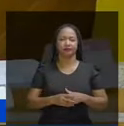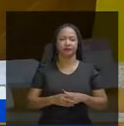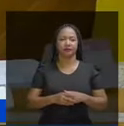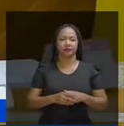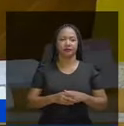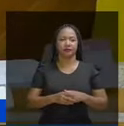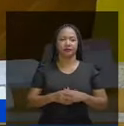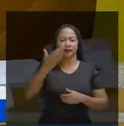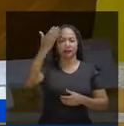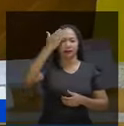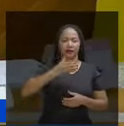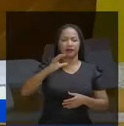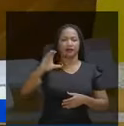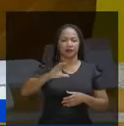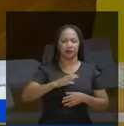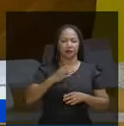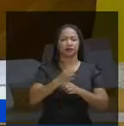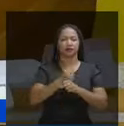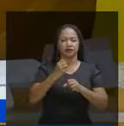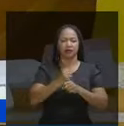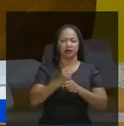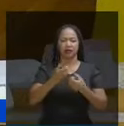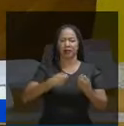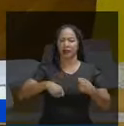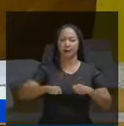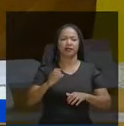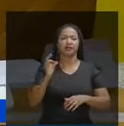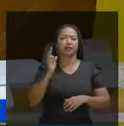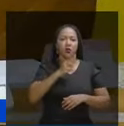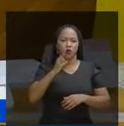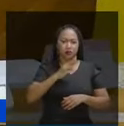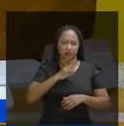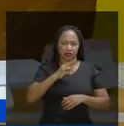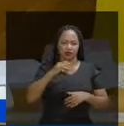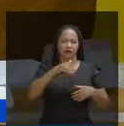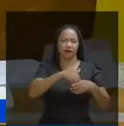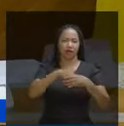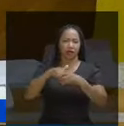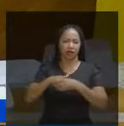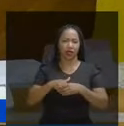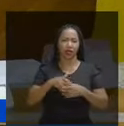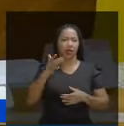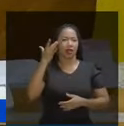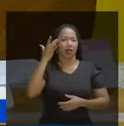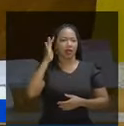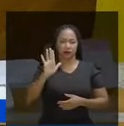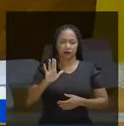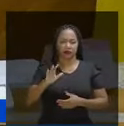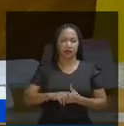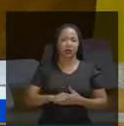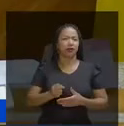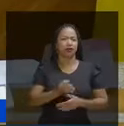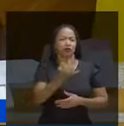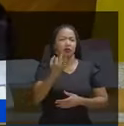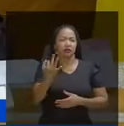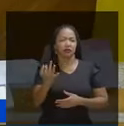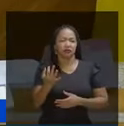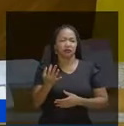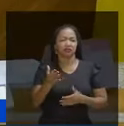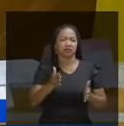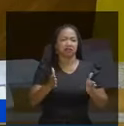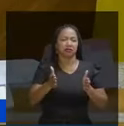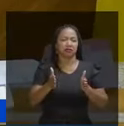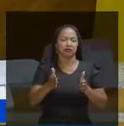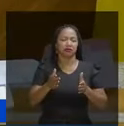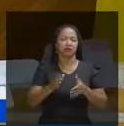é de prestação de contas, que não requer urgência, a gente não sabe por quanto tempo ela vai passar. Eu vou dar um prazo,